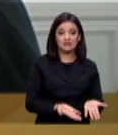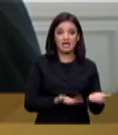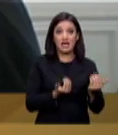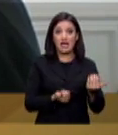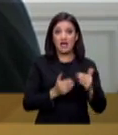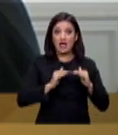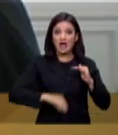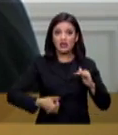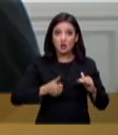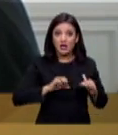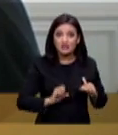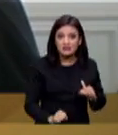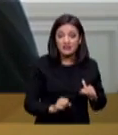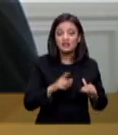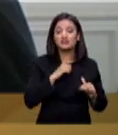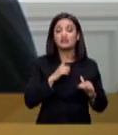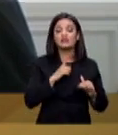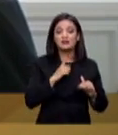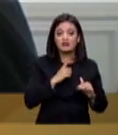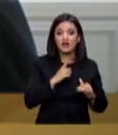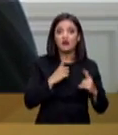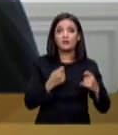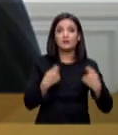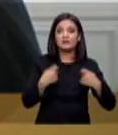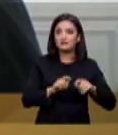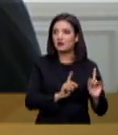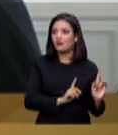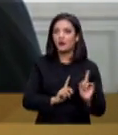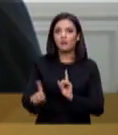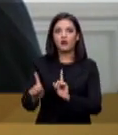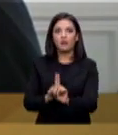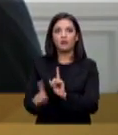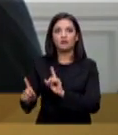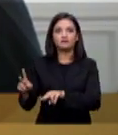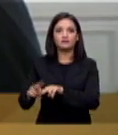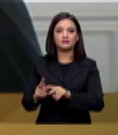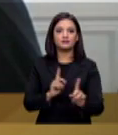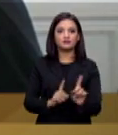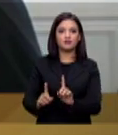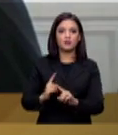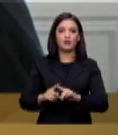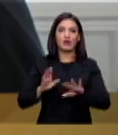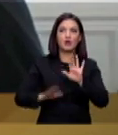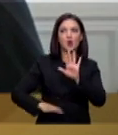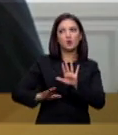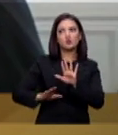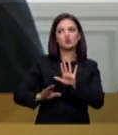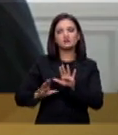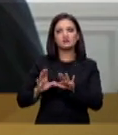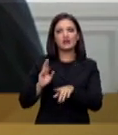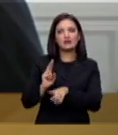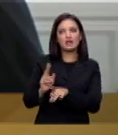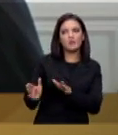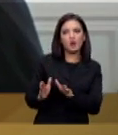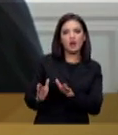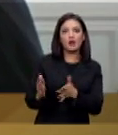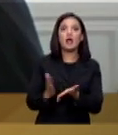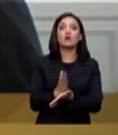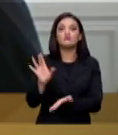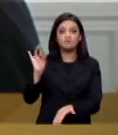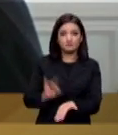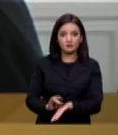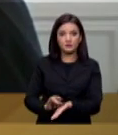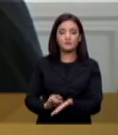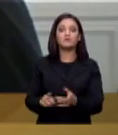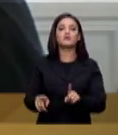medida socioeducativa. Ora por internação provisória, ora por internação definitiva. A lotação do